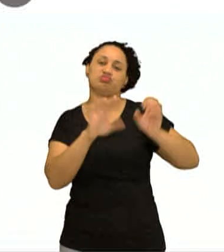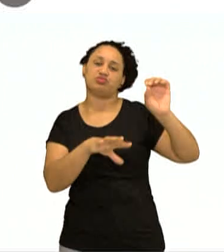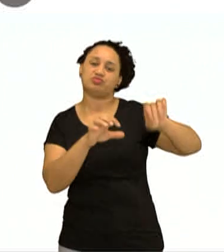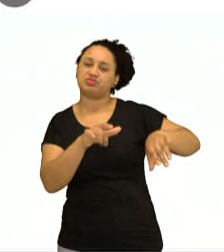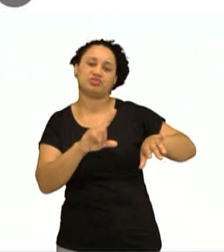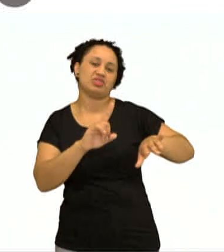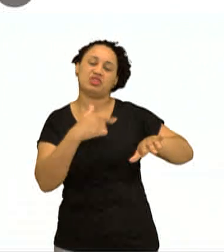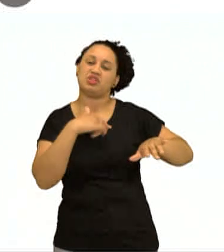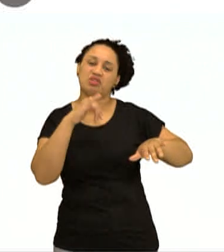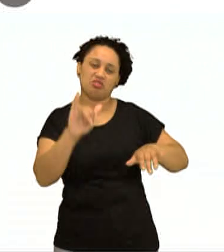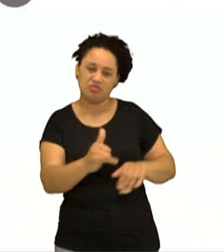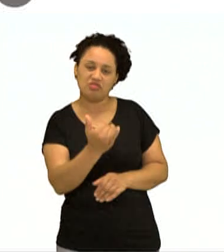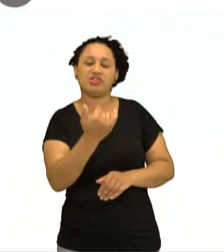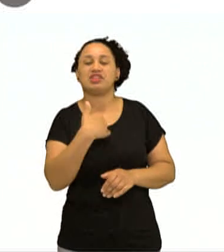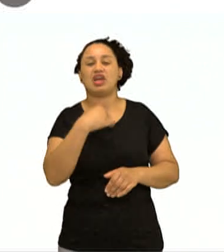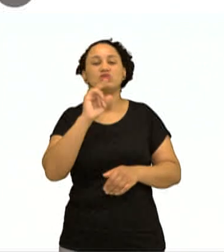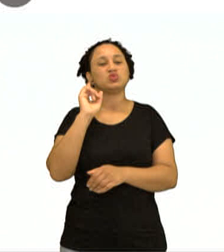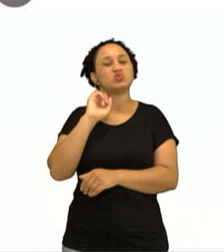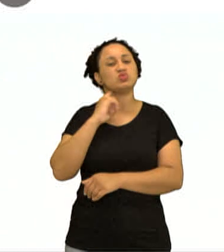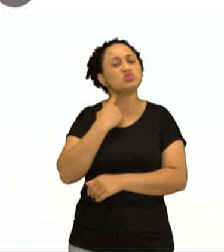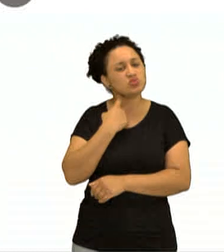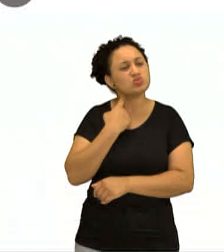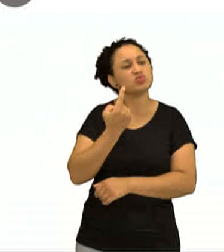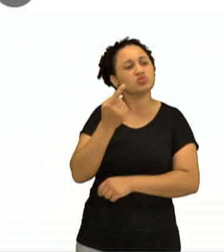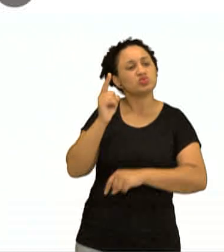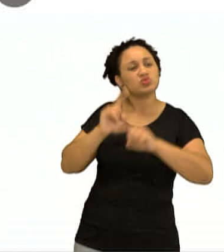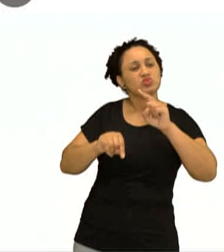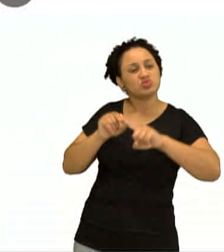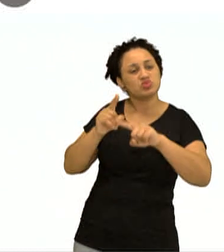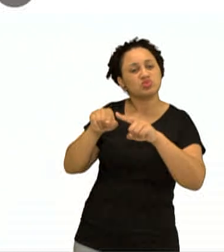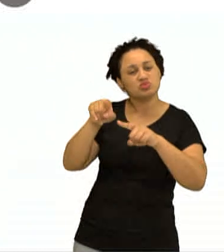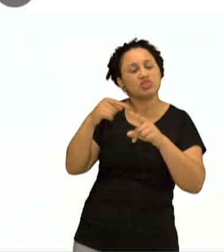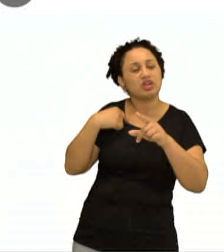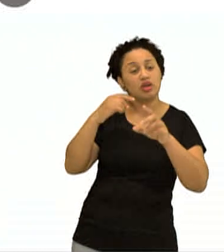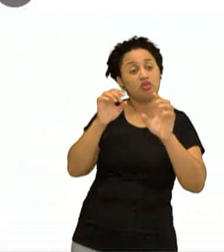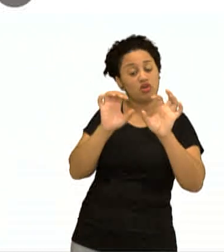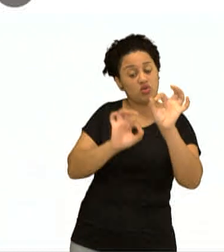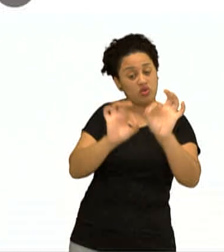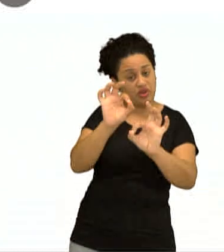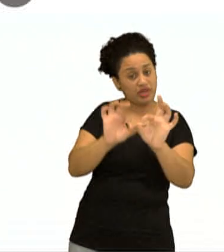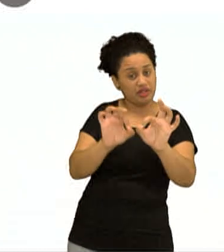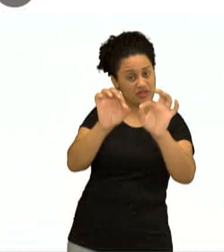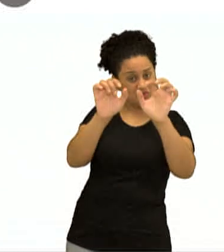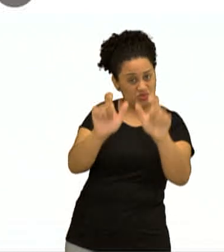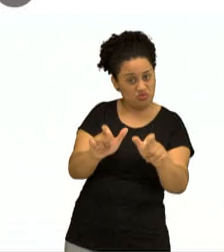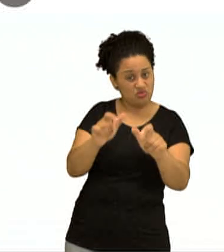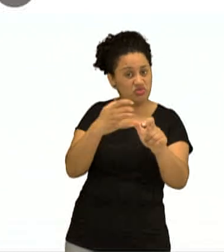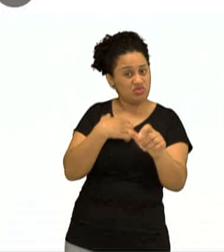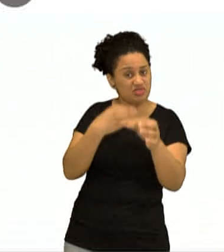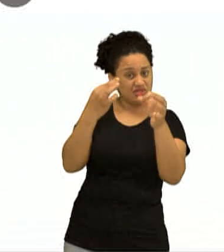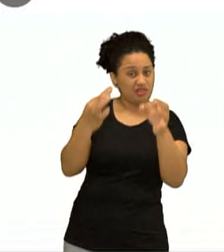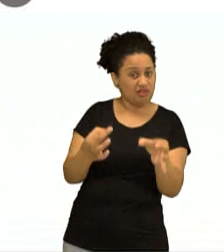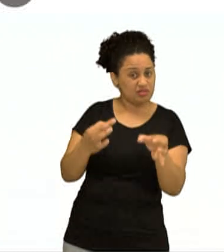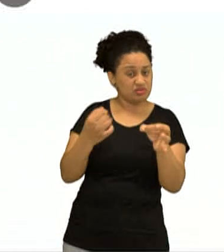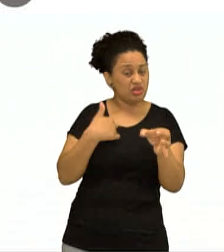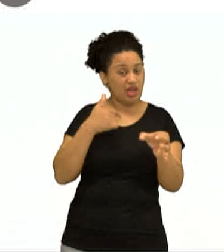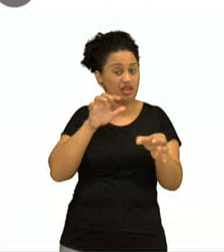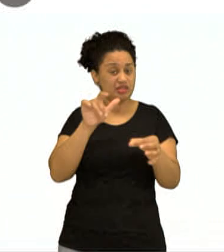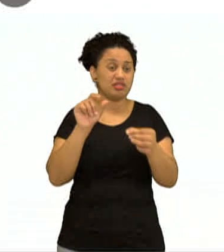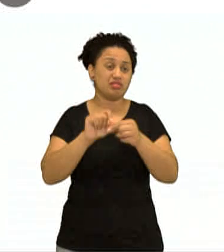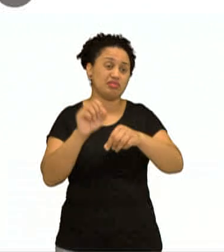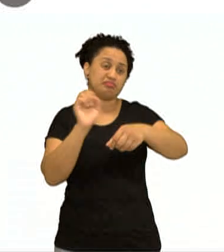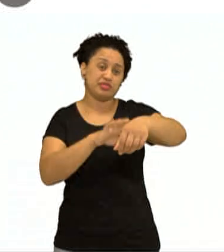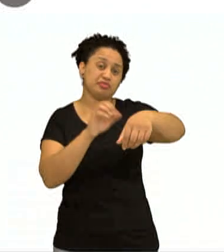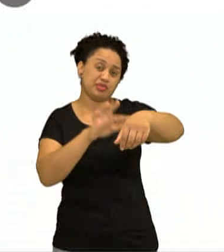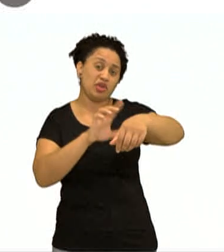desperdício, sujeira. Será que esses materiais estão colocados no local correto? É assim que a gente joga os